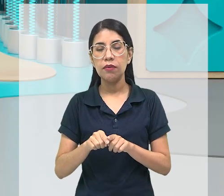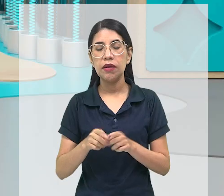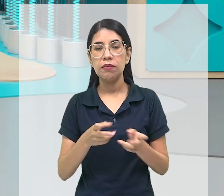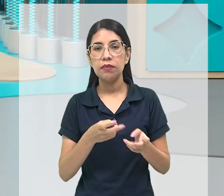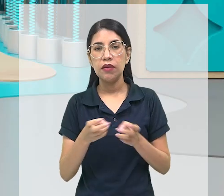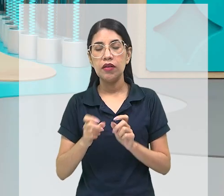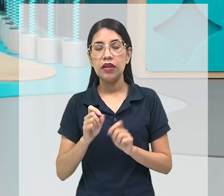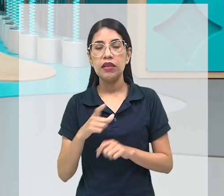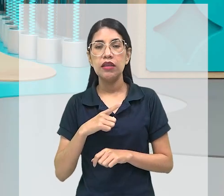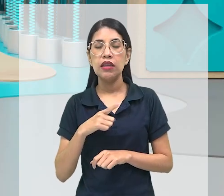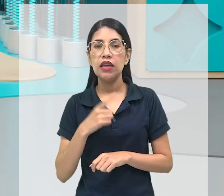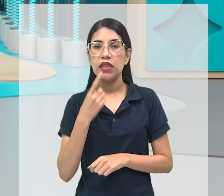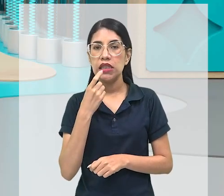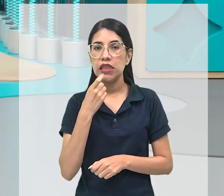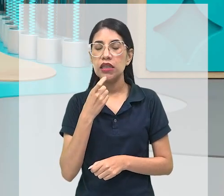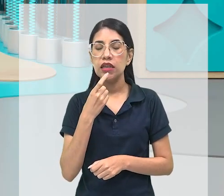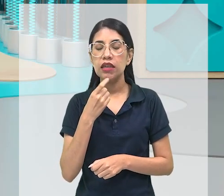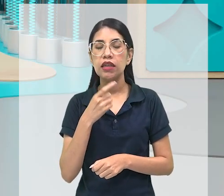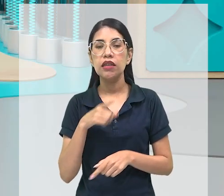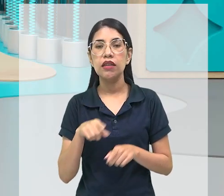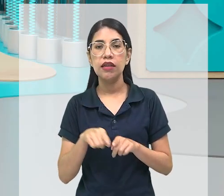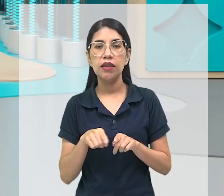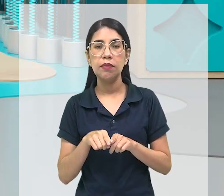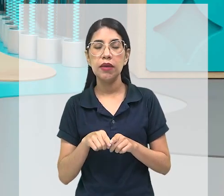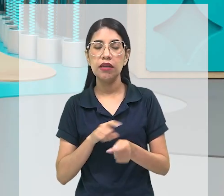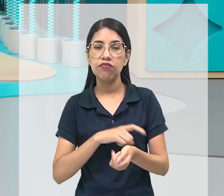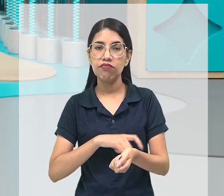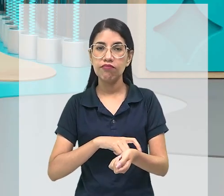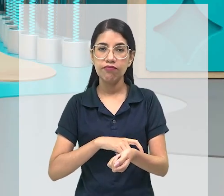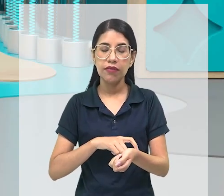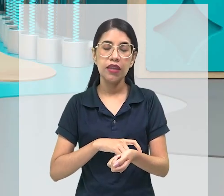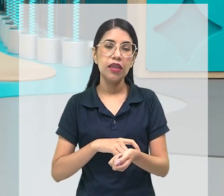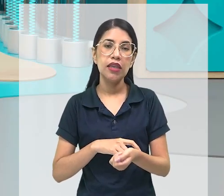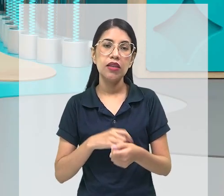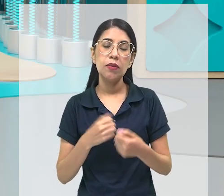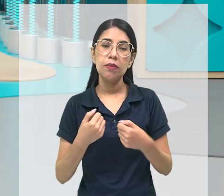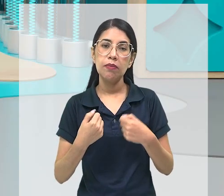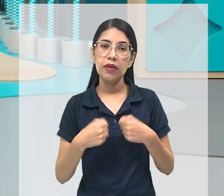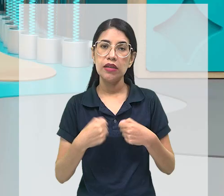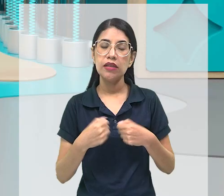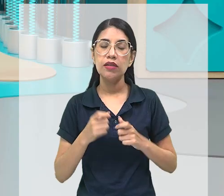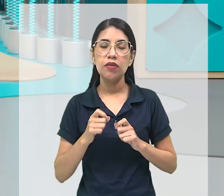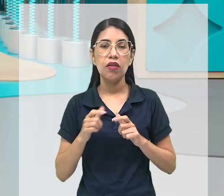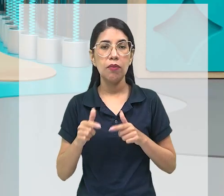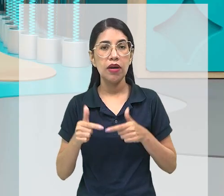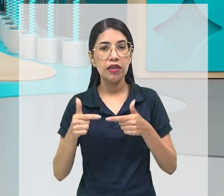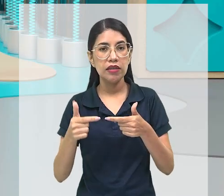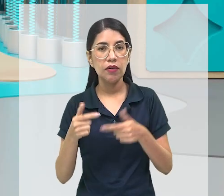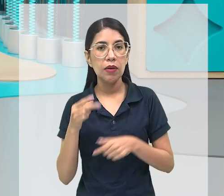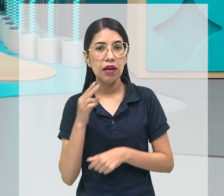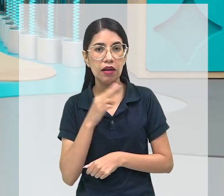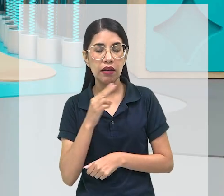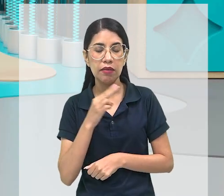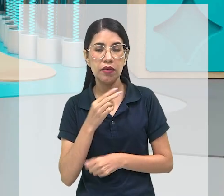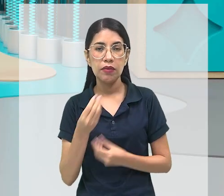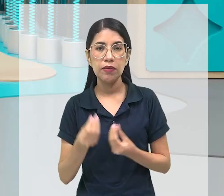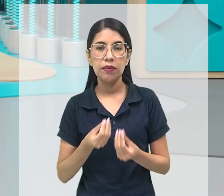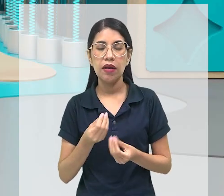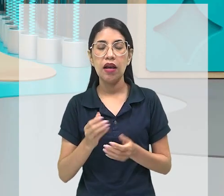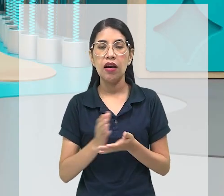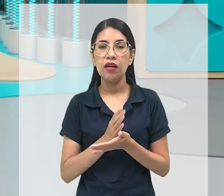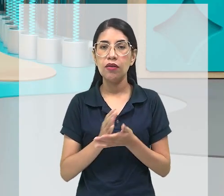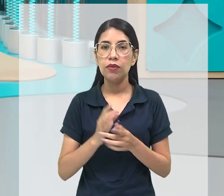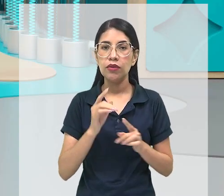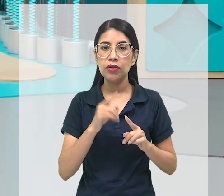tendo extravasão de sangue. E aí, nesses casos todos, é necessário você tomar uma atitude, né? Tem